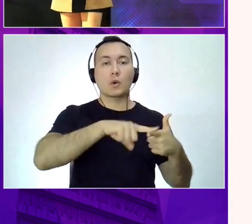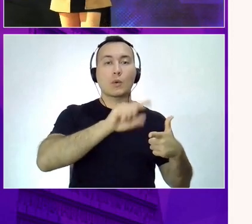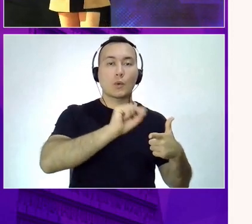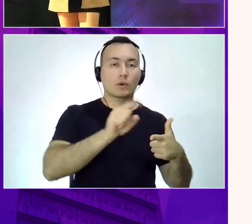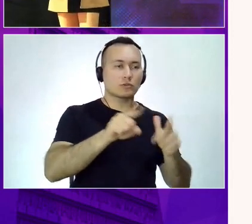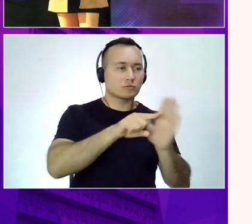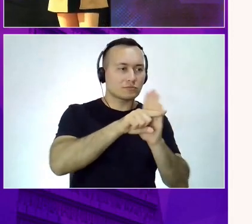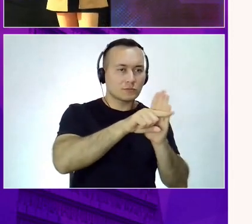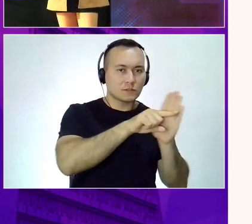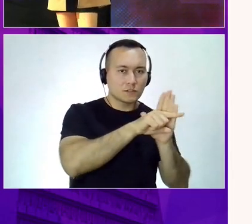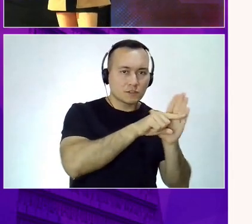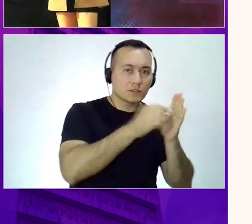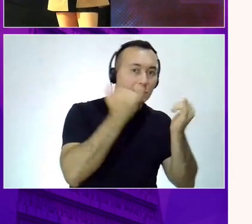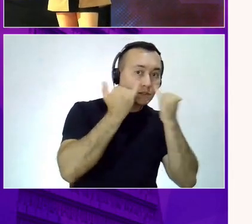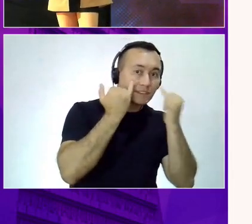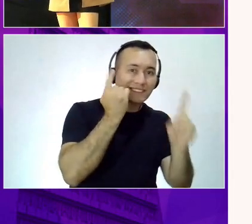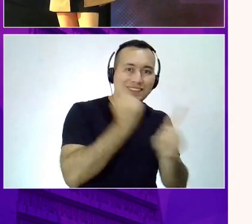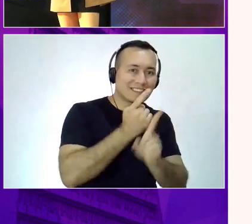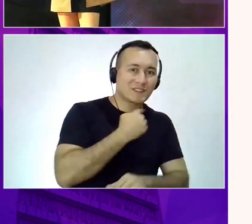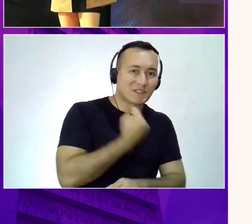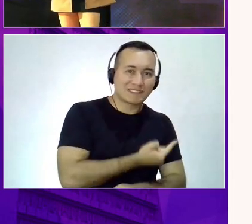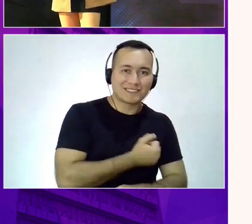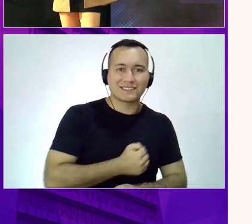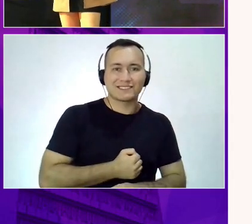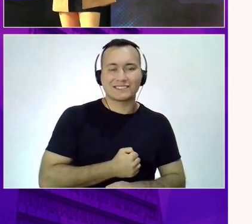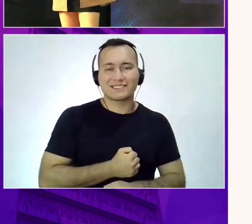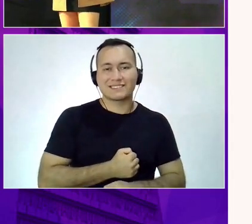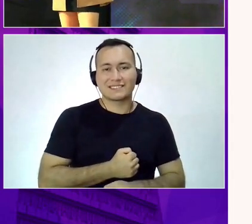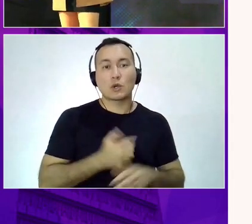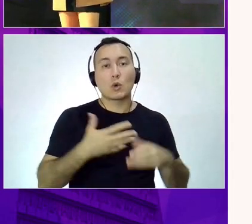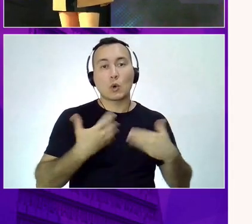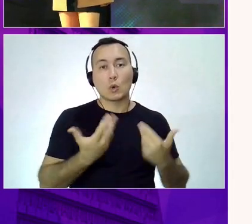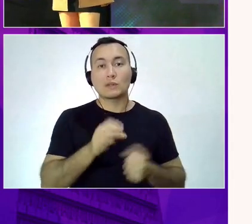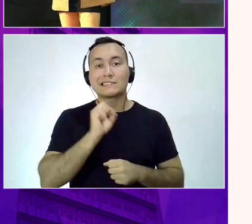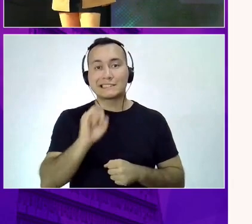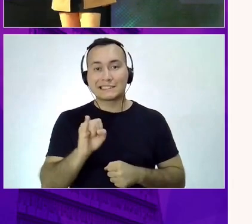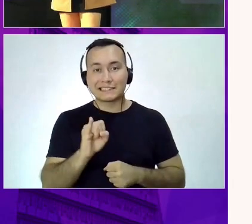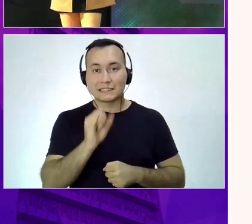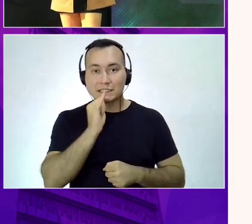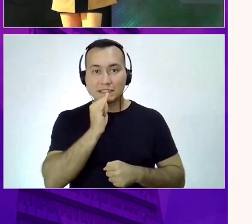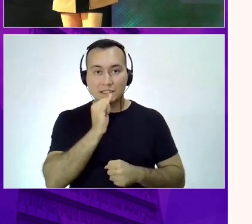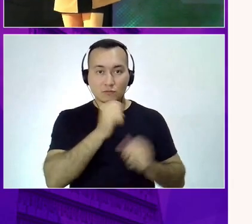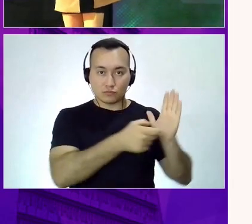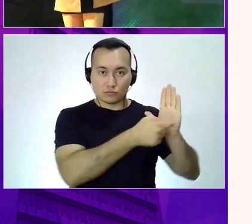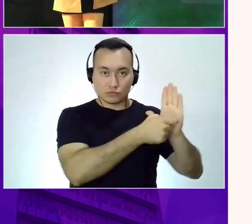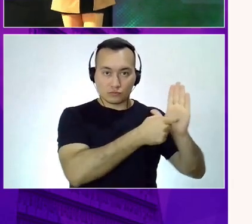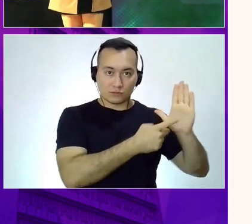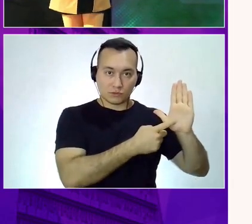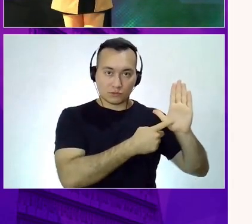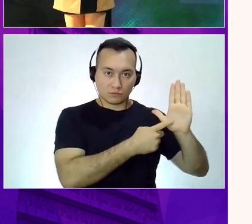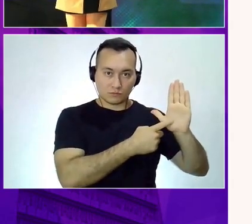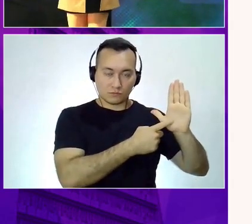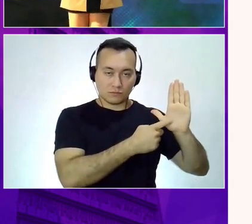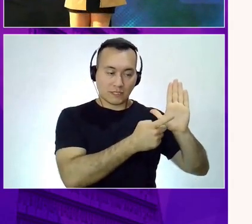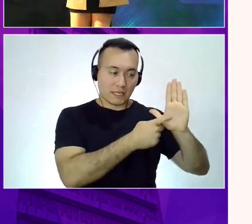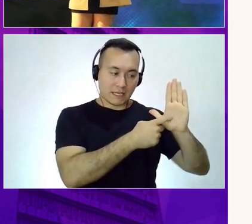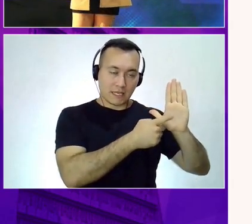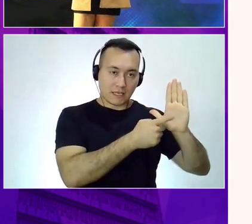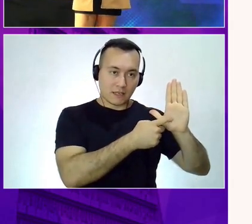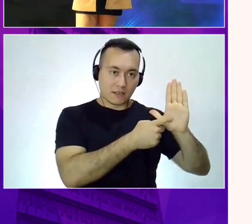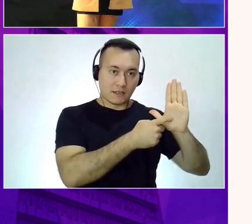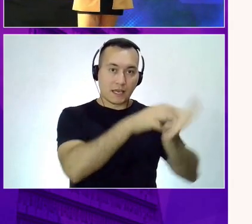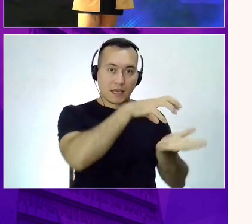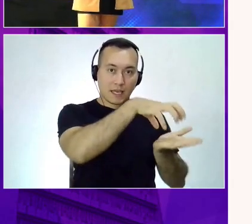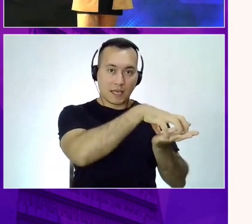de acesso. Cada vez que o seu microserviço faz requisição para um outro serviço, um banco de dados, uma API terceira, ele precisa